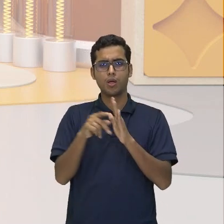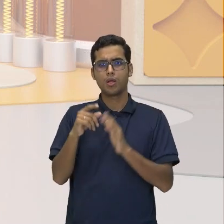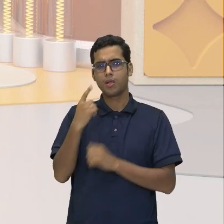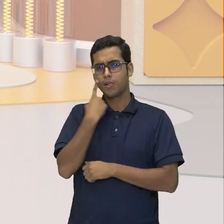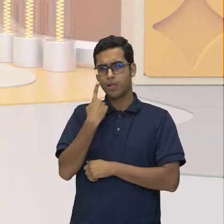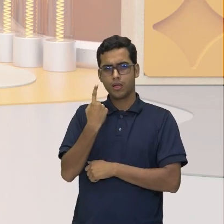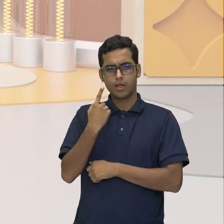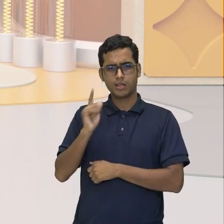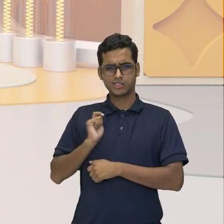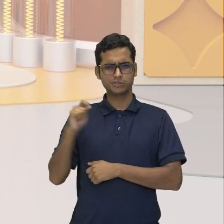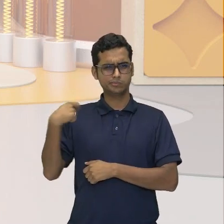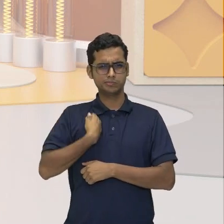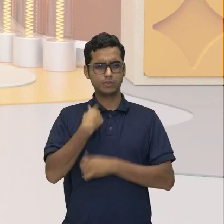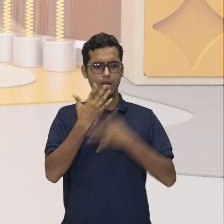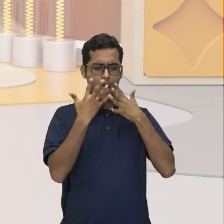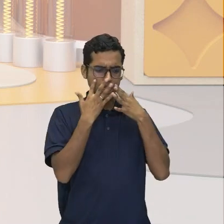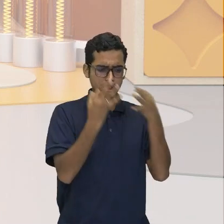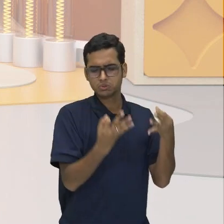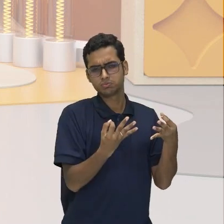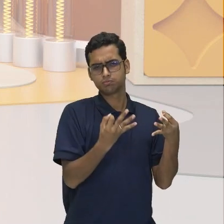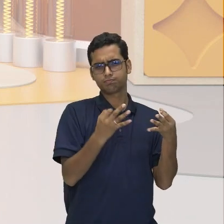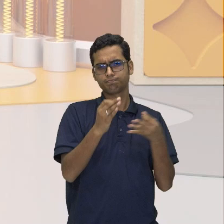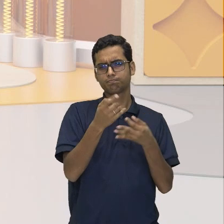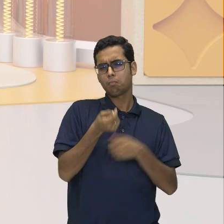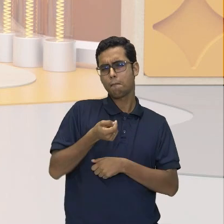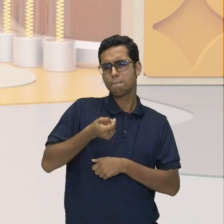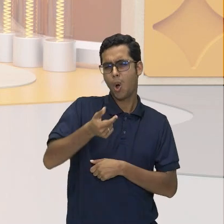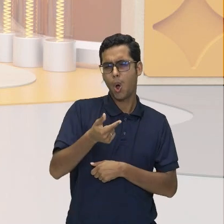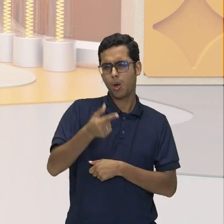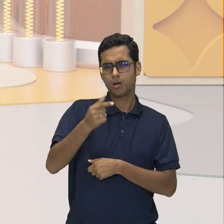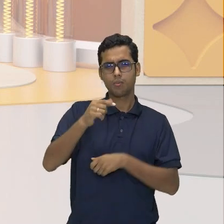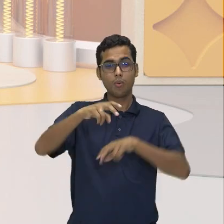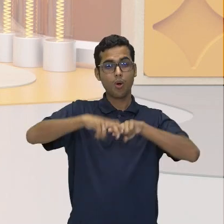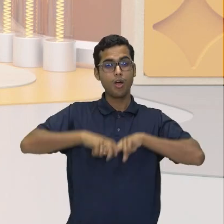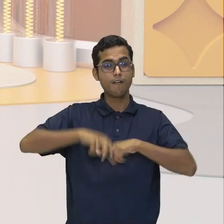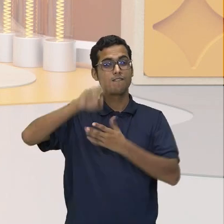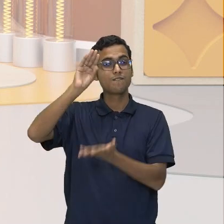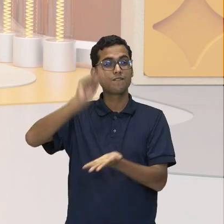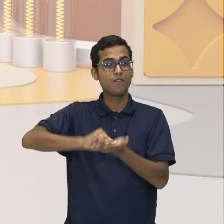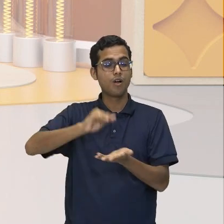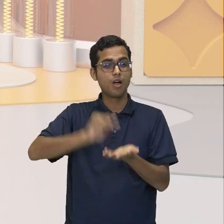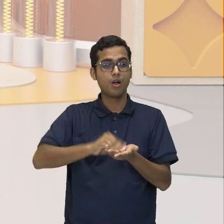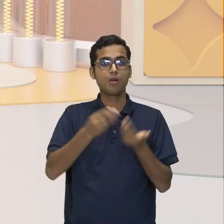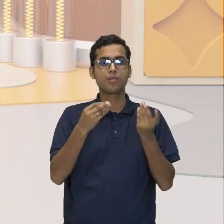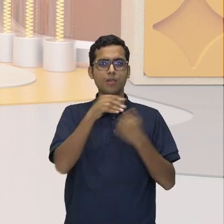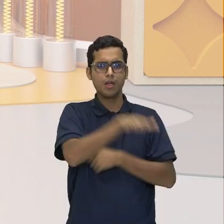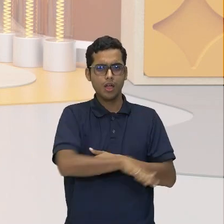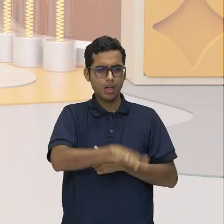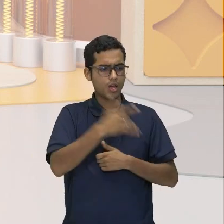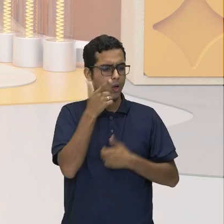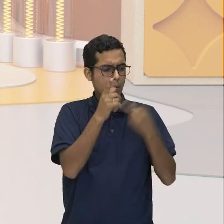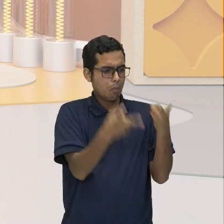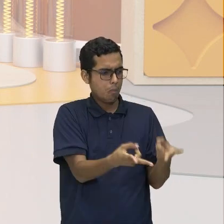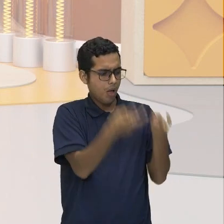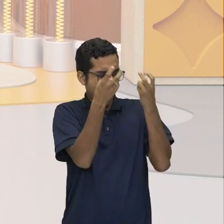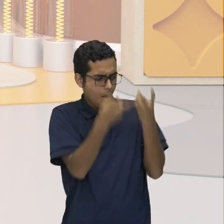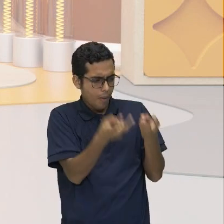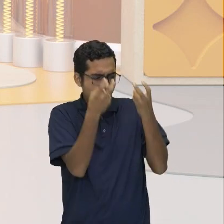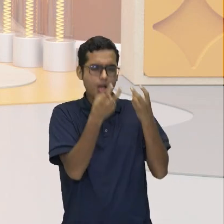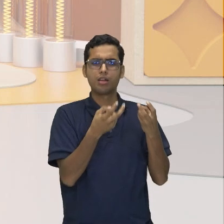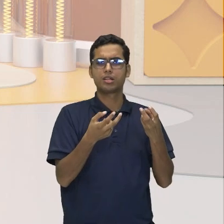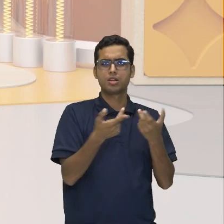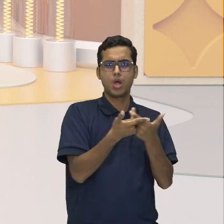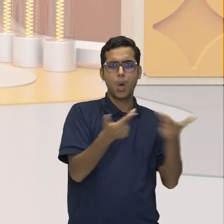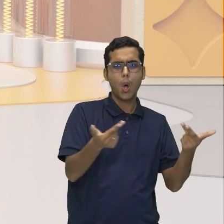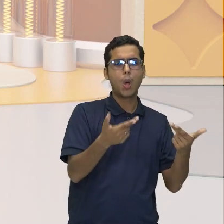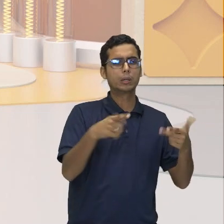Espanha, aqui no século XVI, devido à falta de fontes de riqueza imediata. Então, a Espanha,